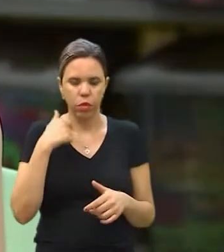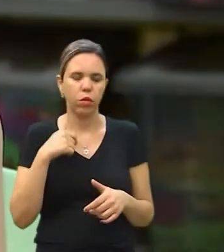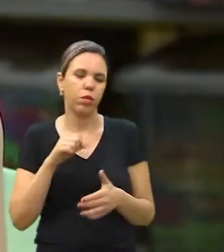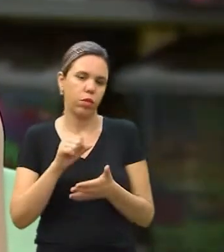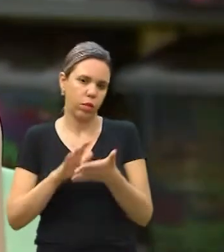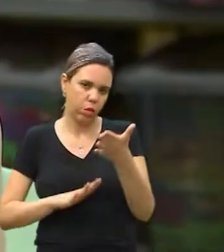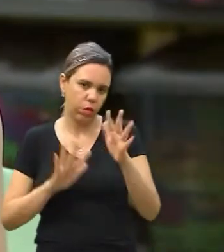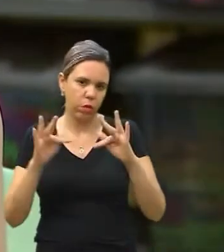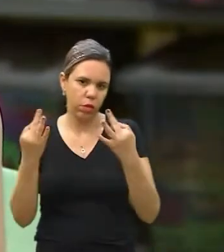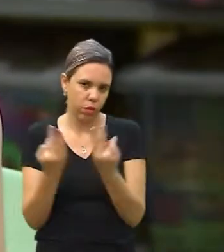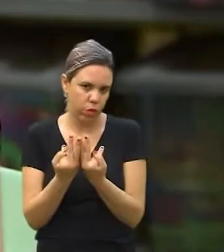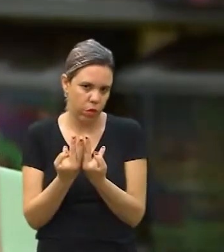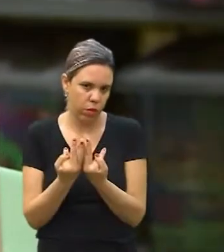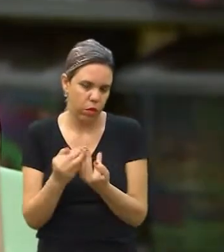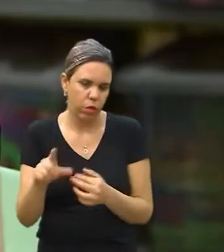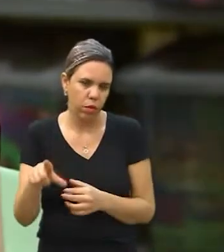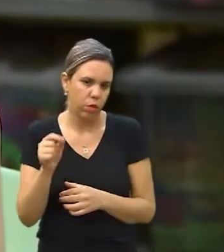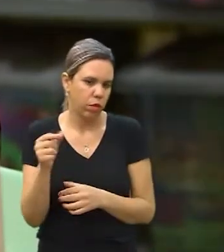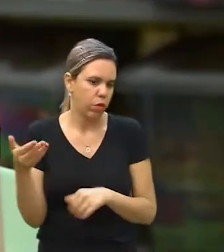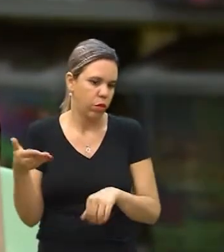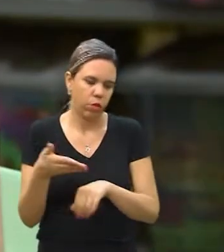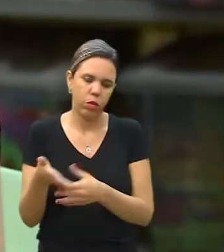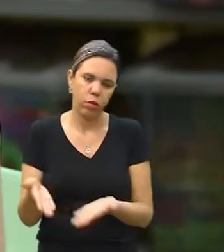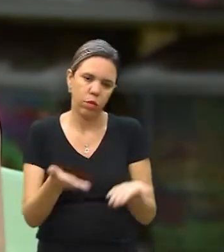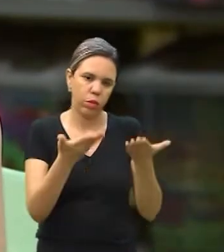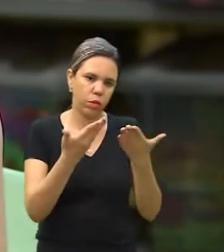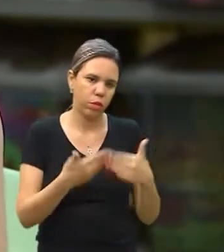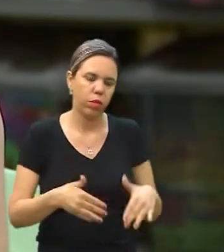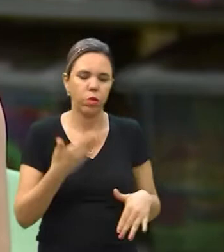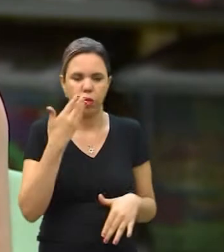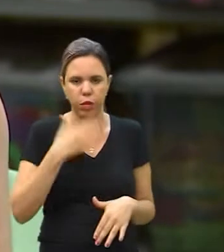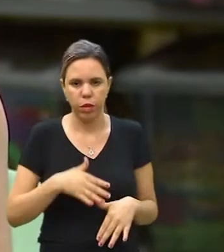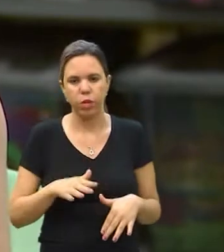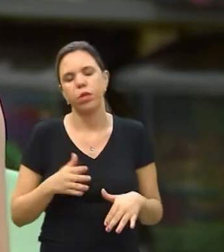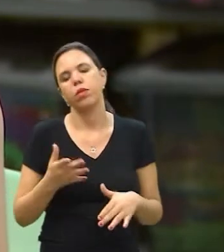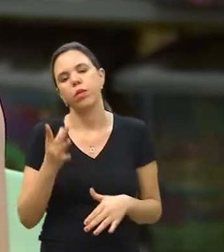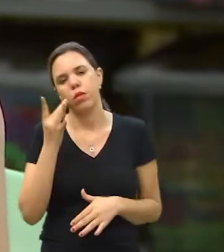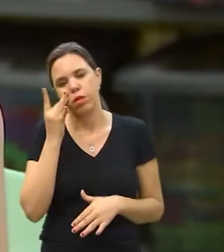atividades para as famílias que optaram por não enviar as crianças. Então,